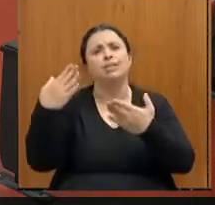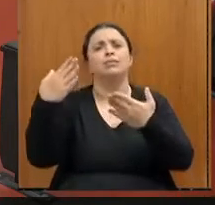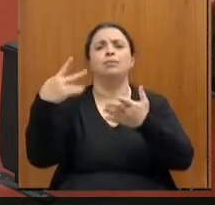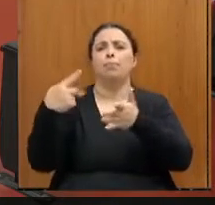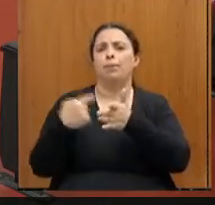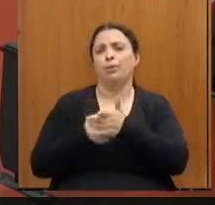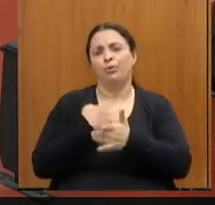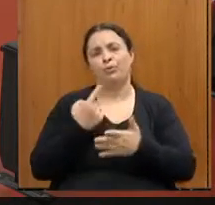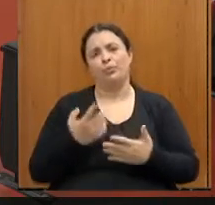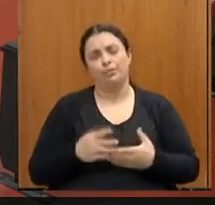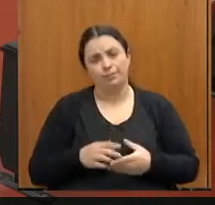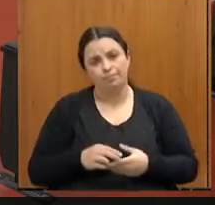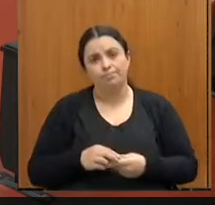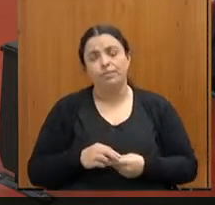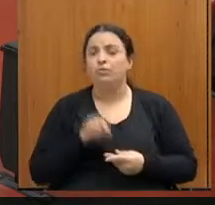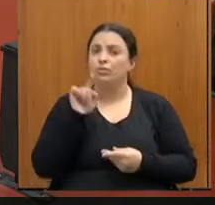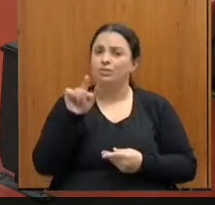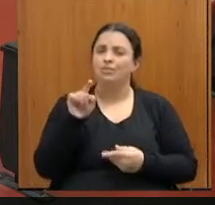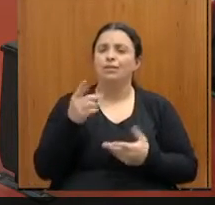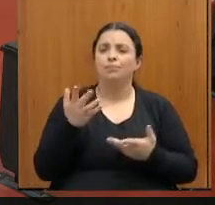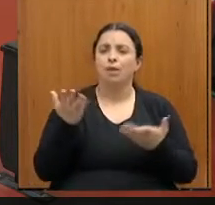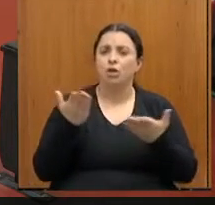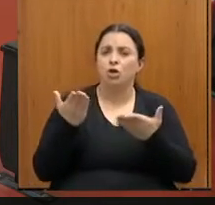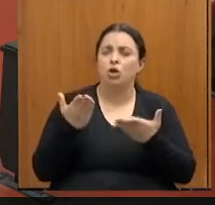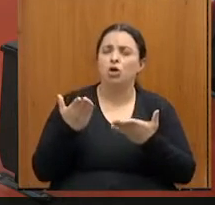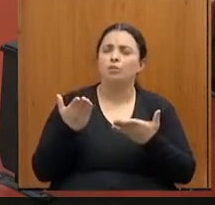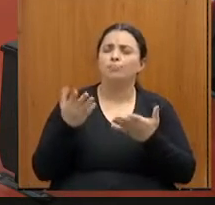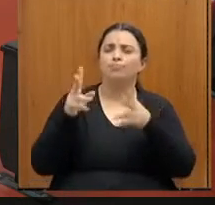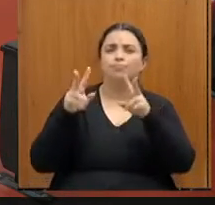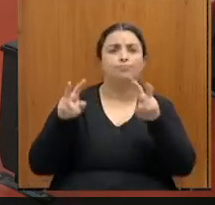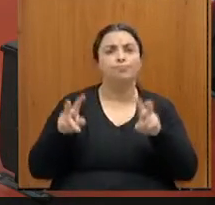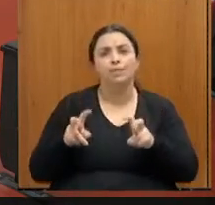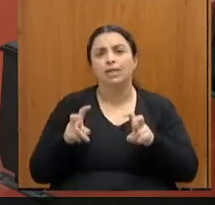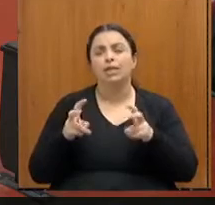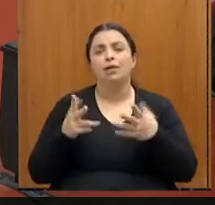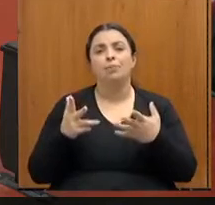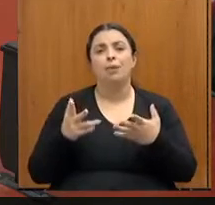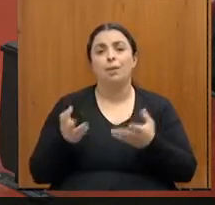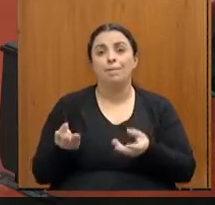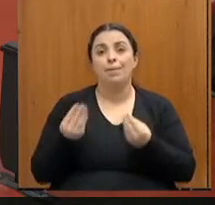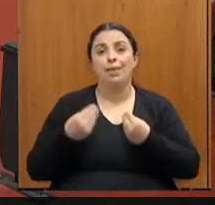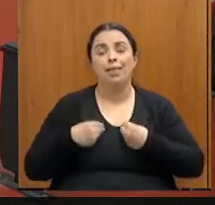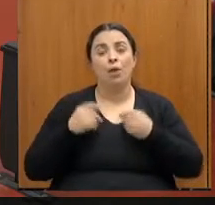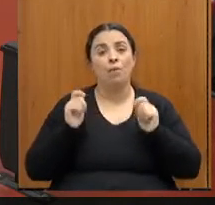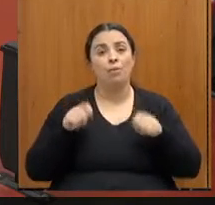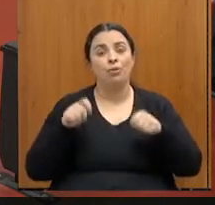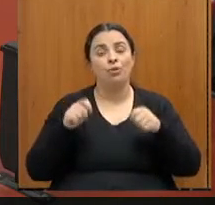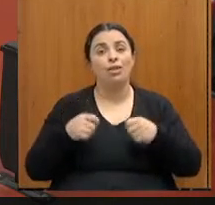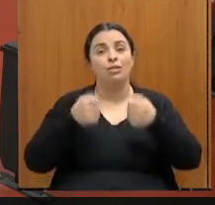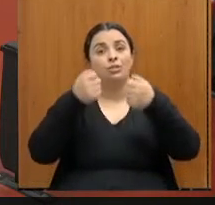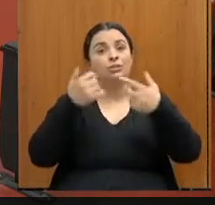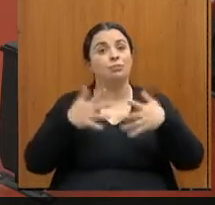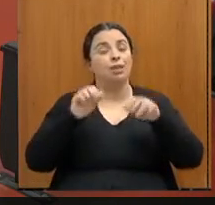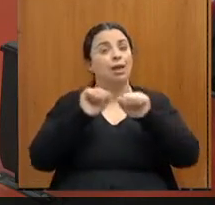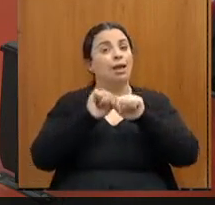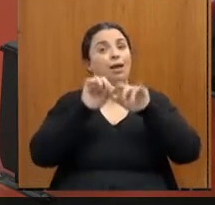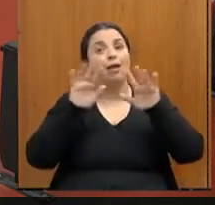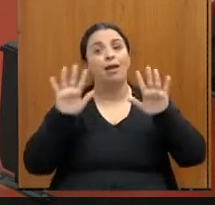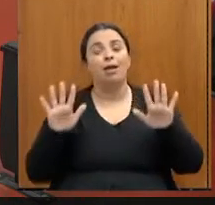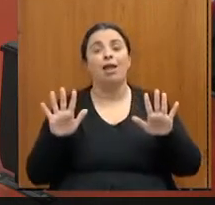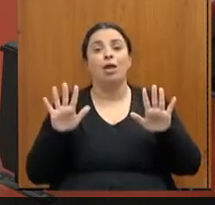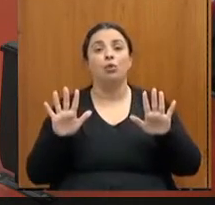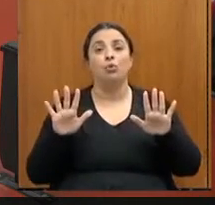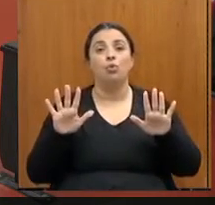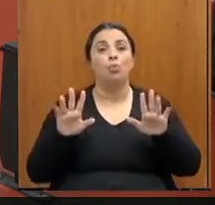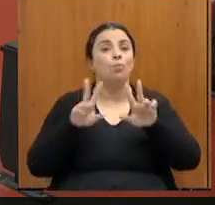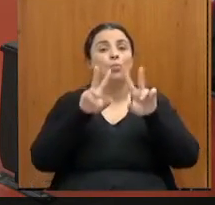pergunta que você me fala porque vai me dar oportunidade de esclarecer um ponto muito importante